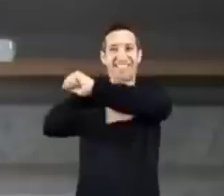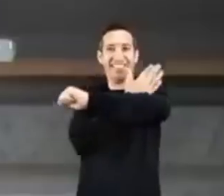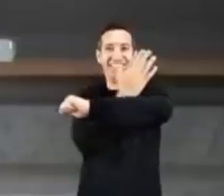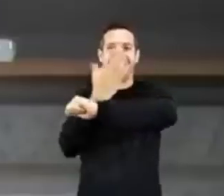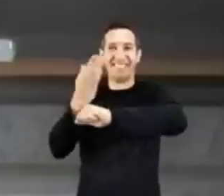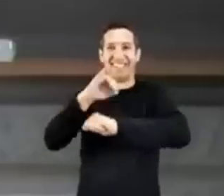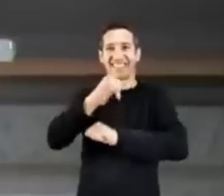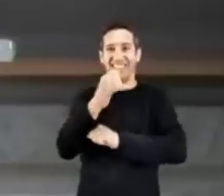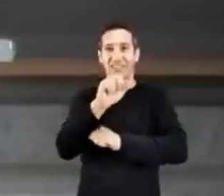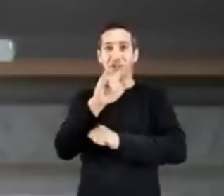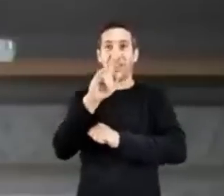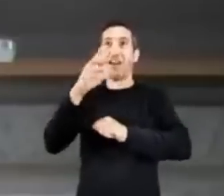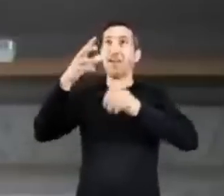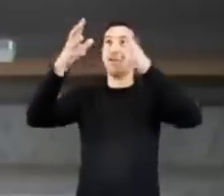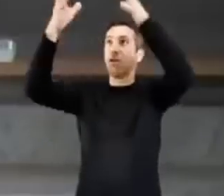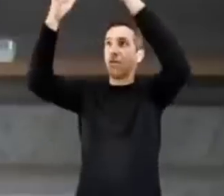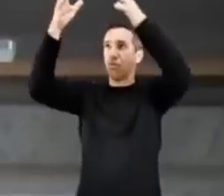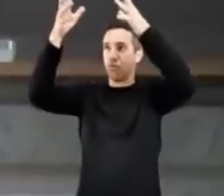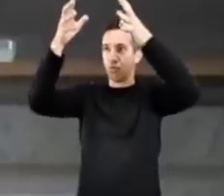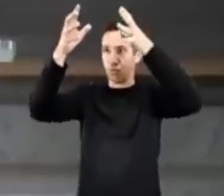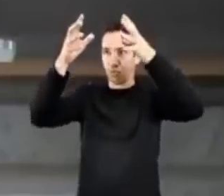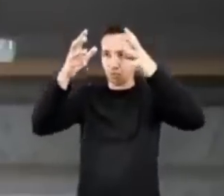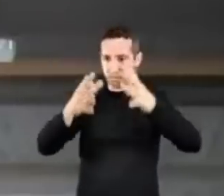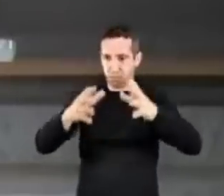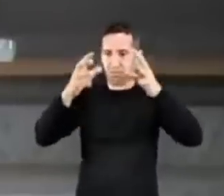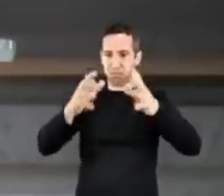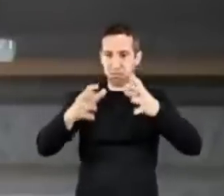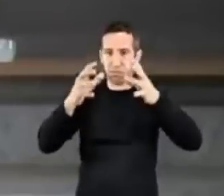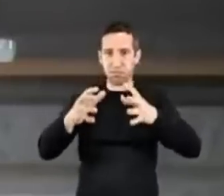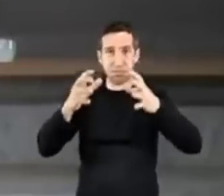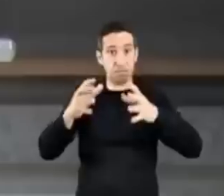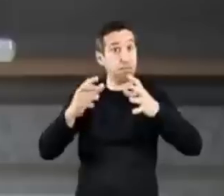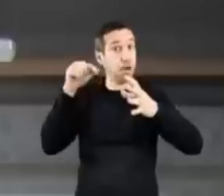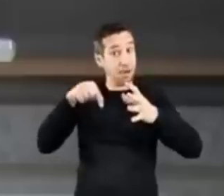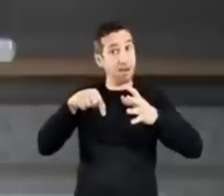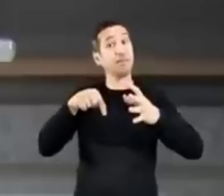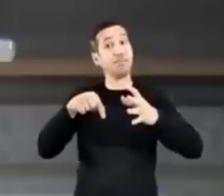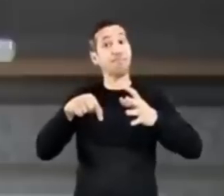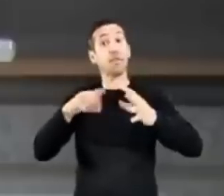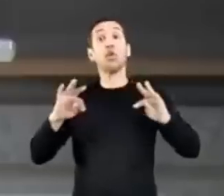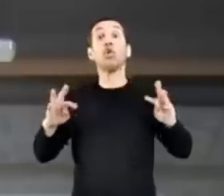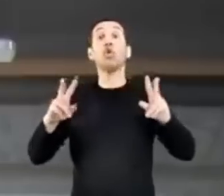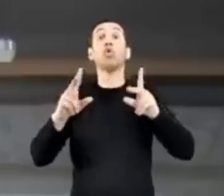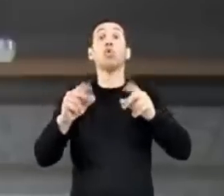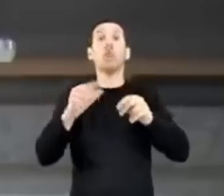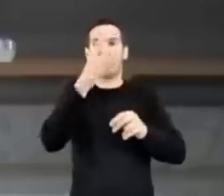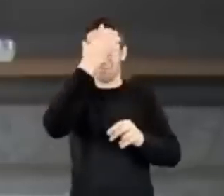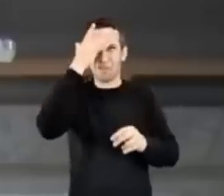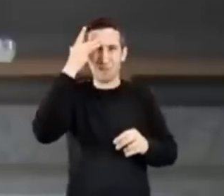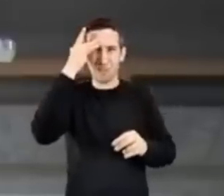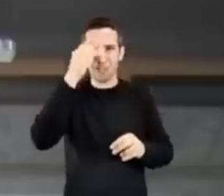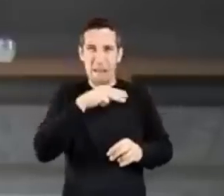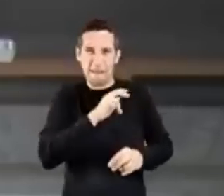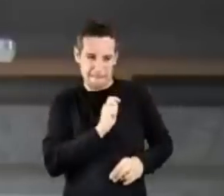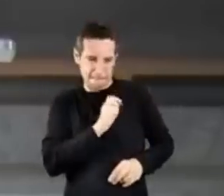também desceram E aí Jesus vai ressuscitar todos os ímpios e nessa hora